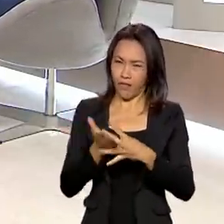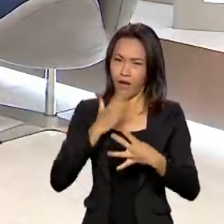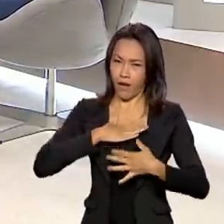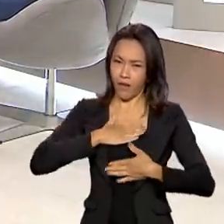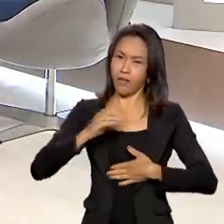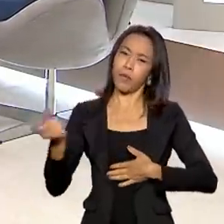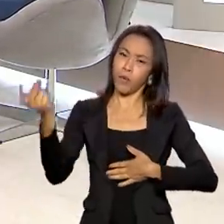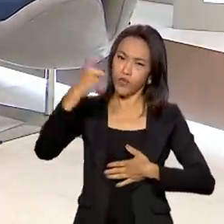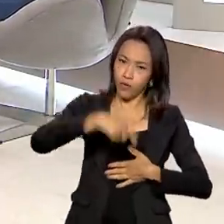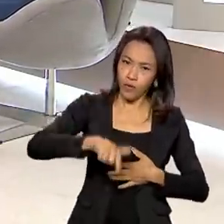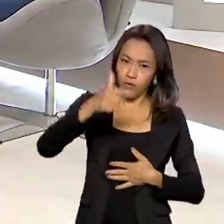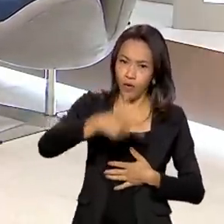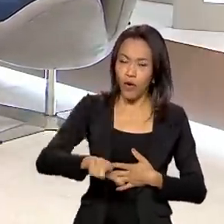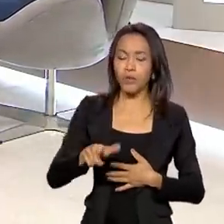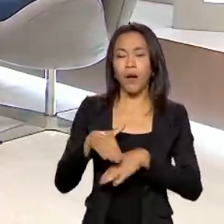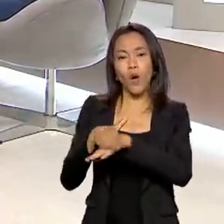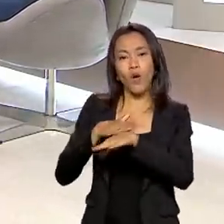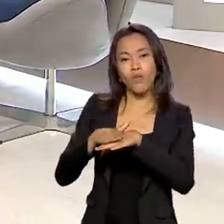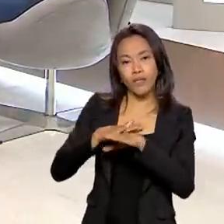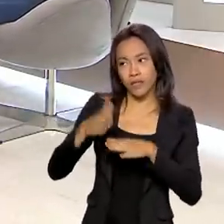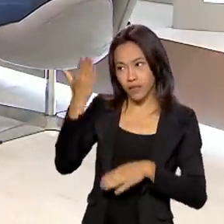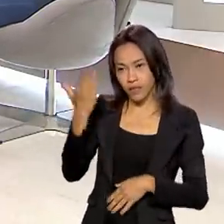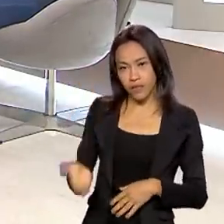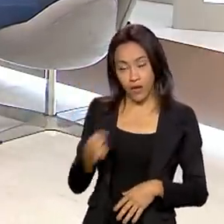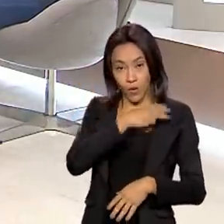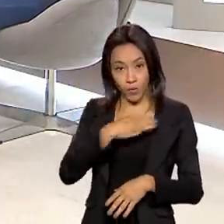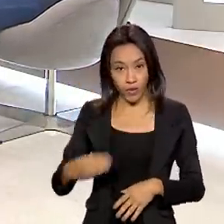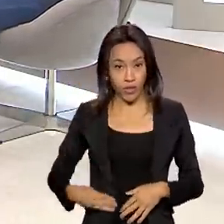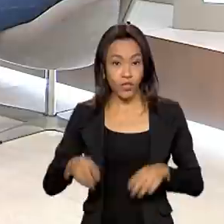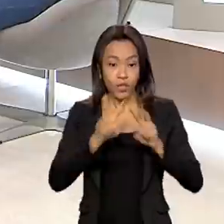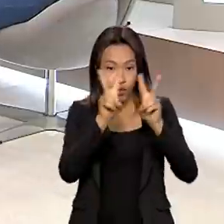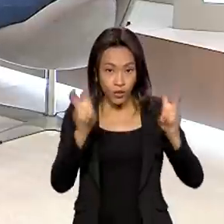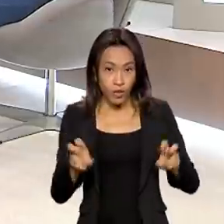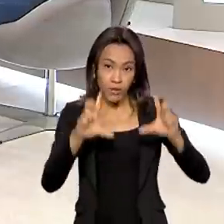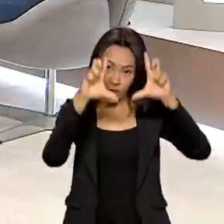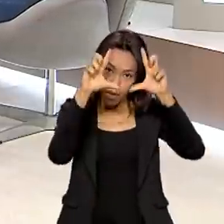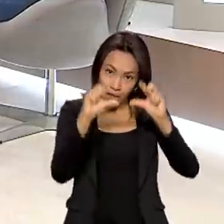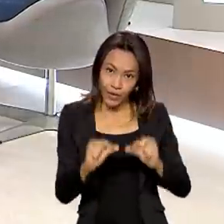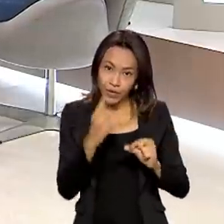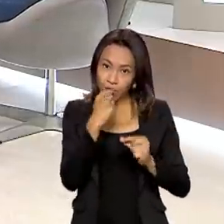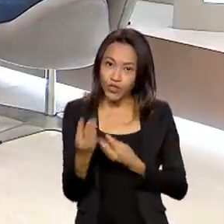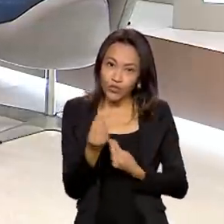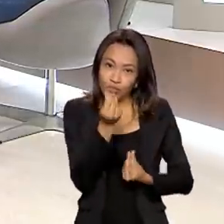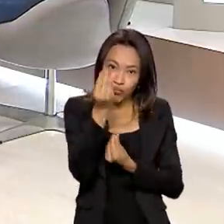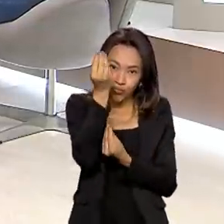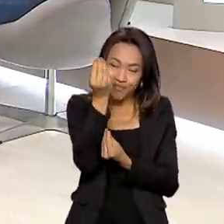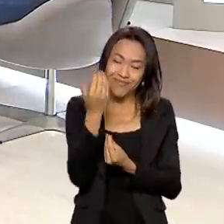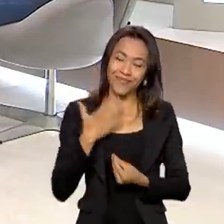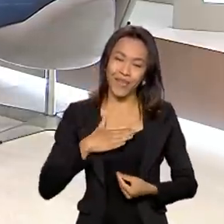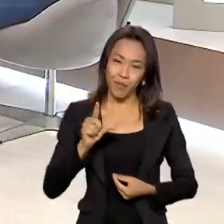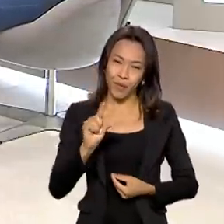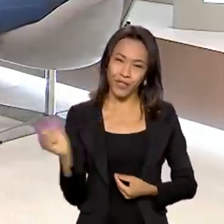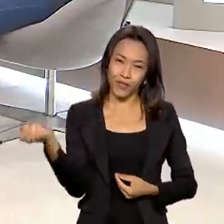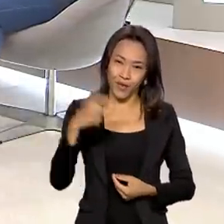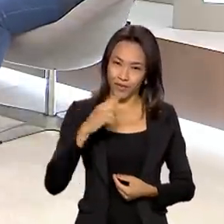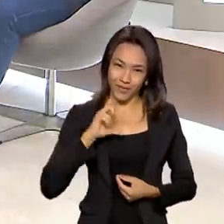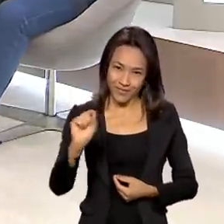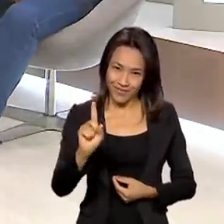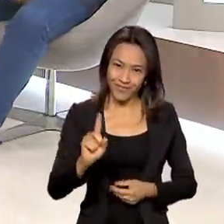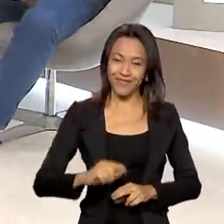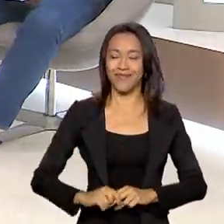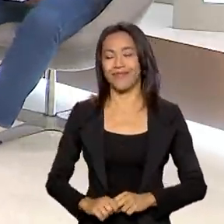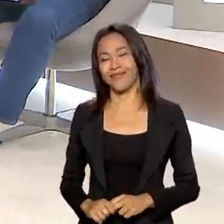a pouco a conversar com o ministro Joaquim Leite sobre essa redução de emissão de metano. A gente volta daqui a pouco. Não, saia daí.